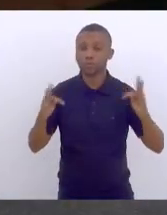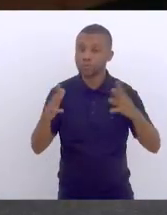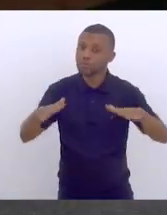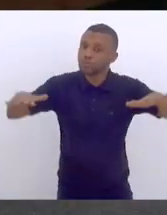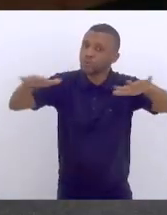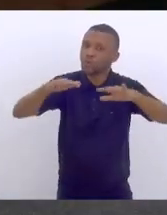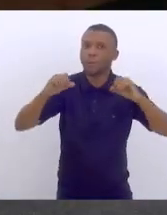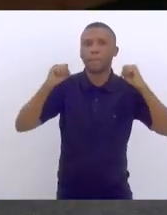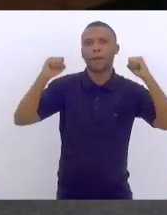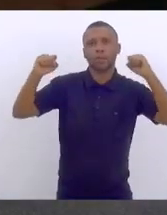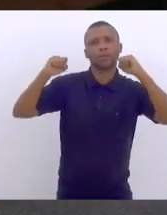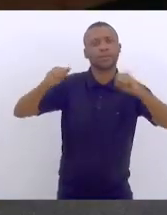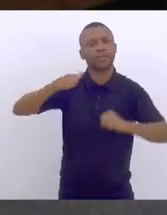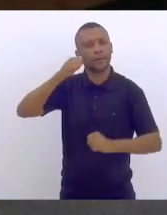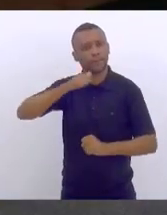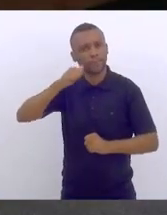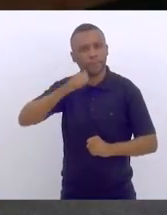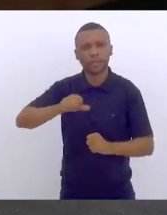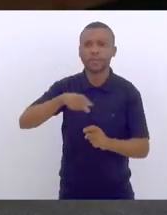torcidas femininas e